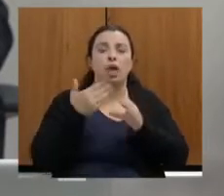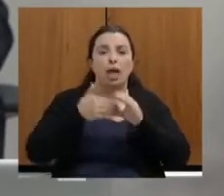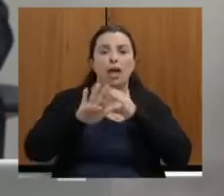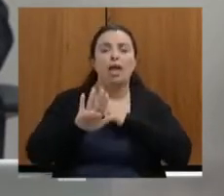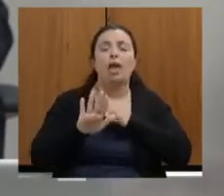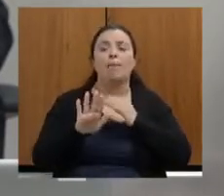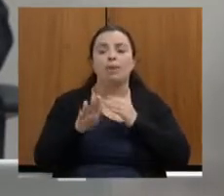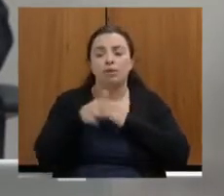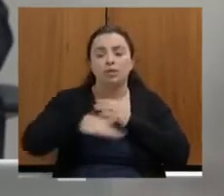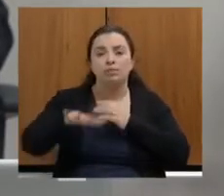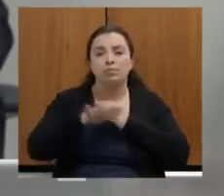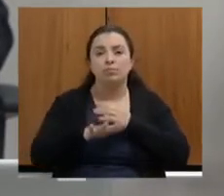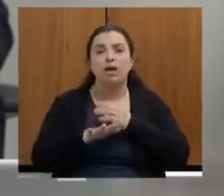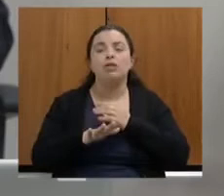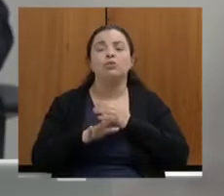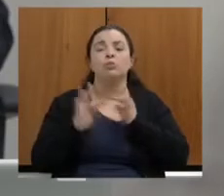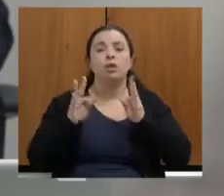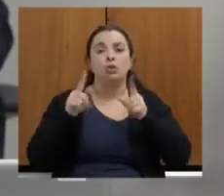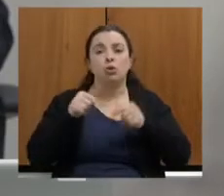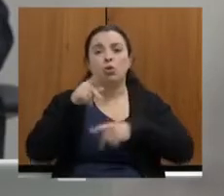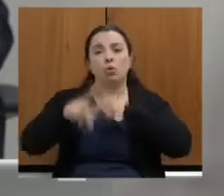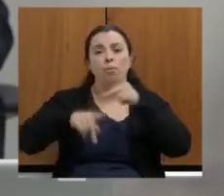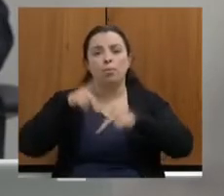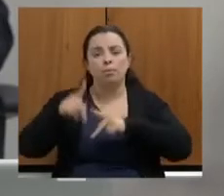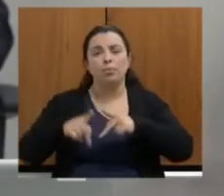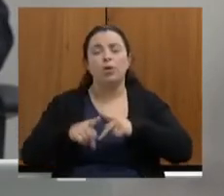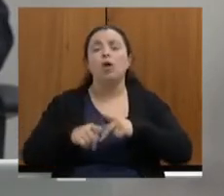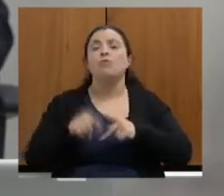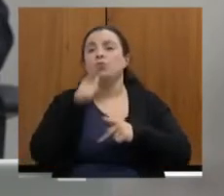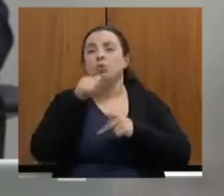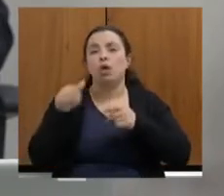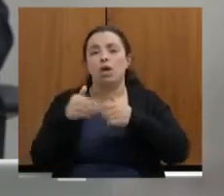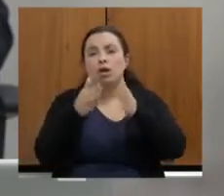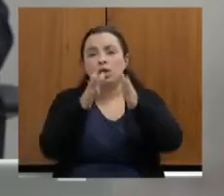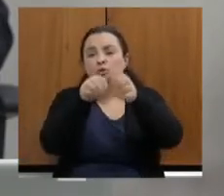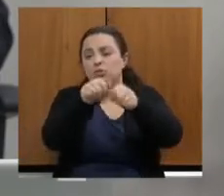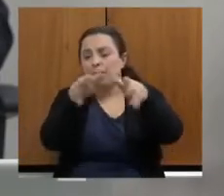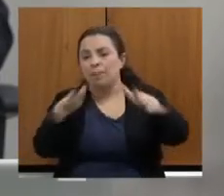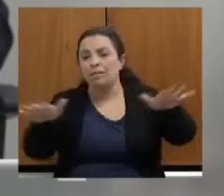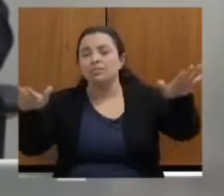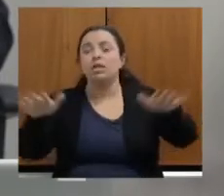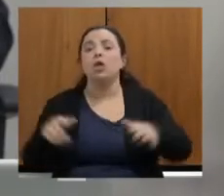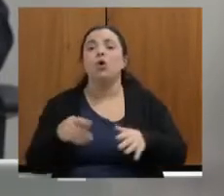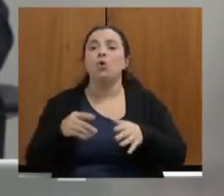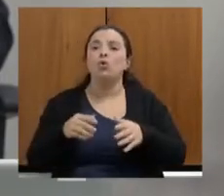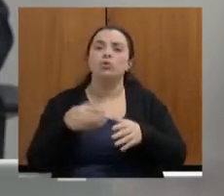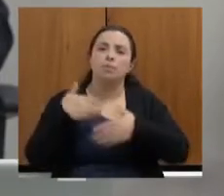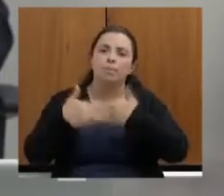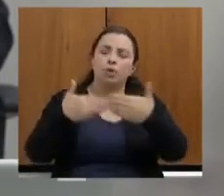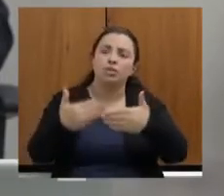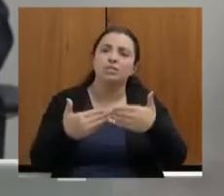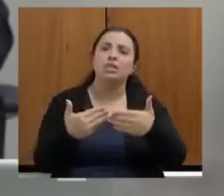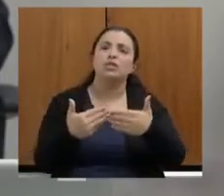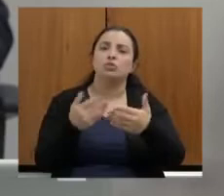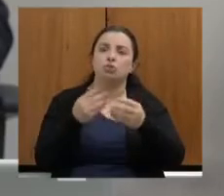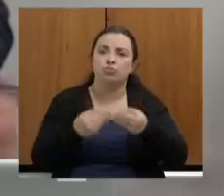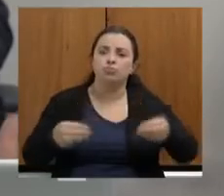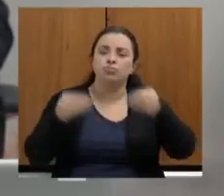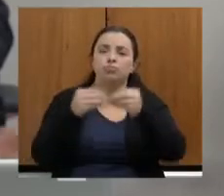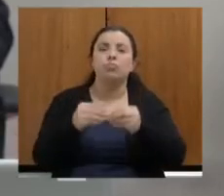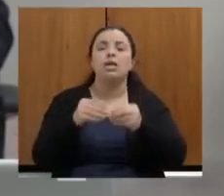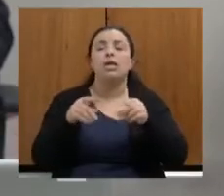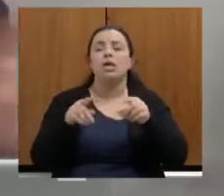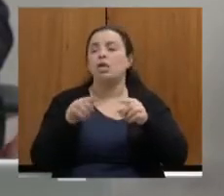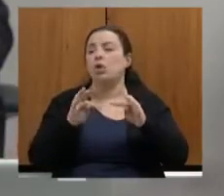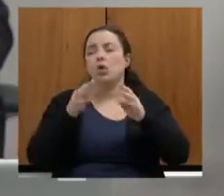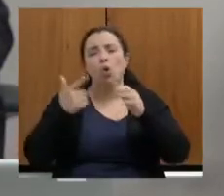atingida de toda a bacia do Rio Doce sobre o processo de repactuação e seus desdobramentos porque aqui tem uma síntese